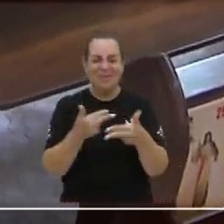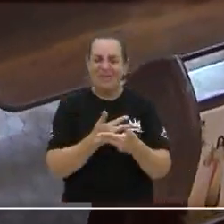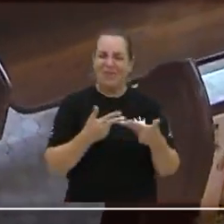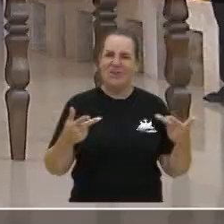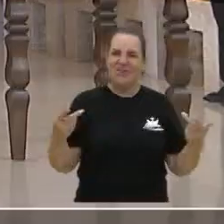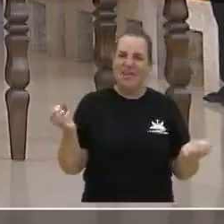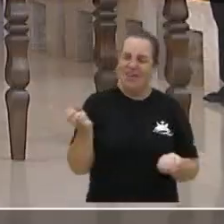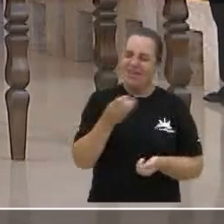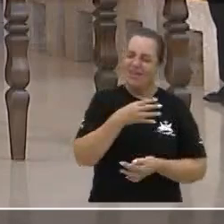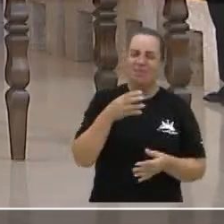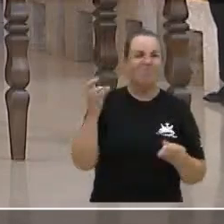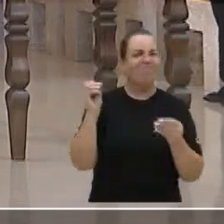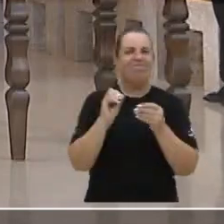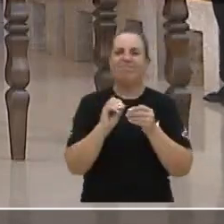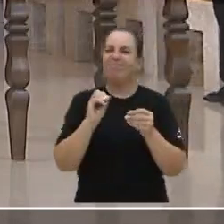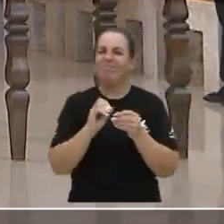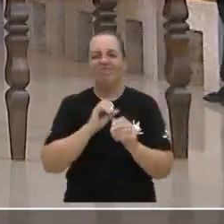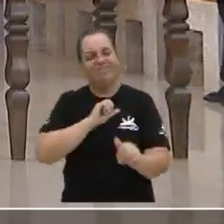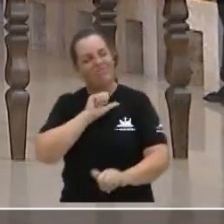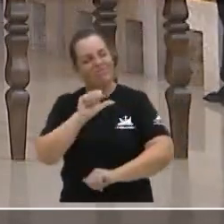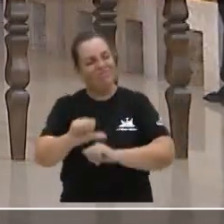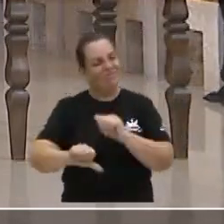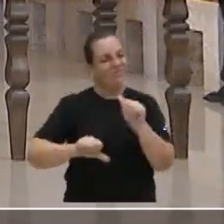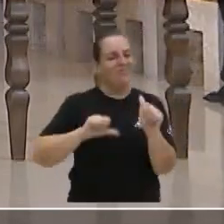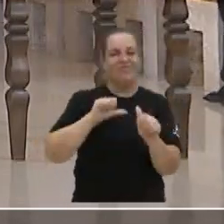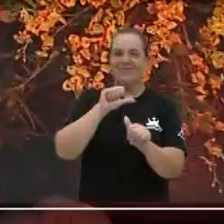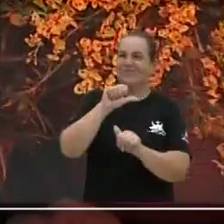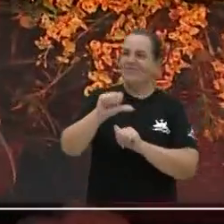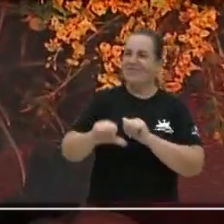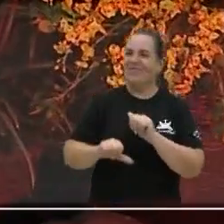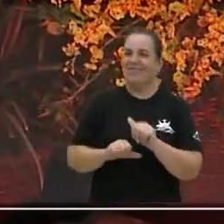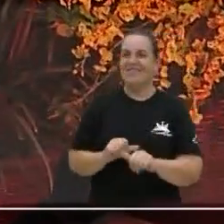todas as coisas, que faço nova todas as